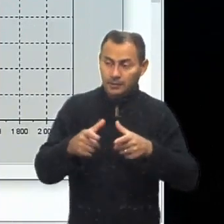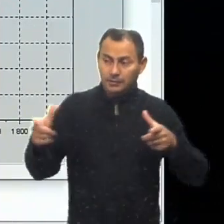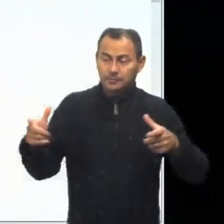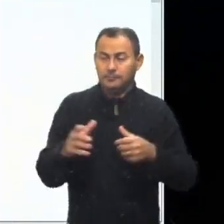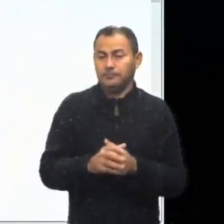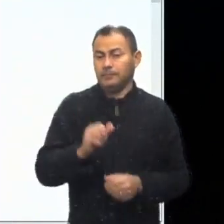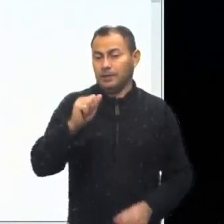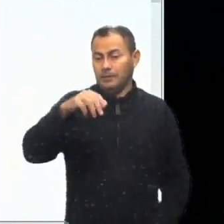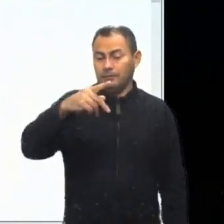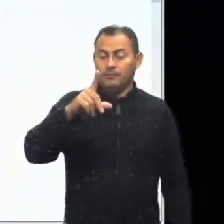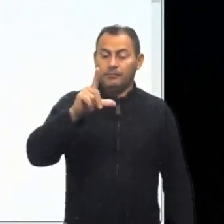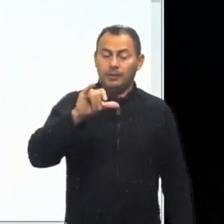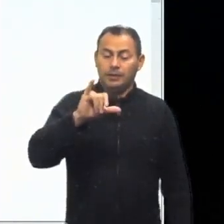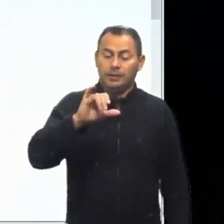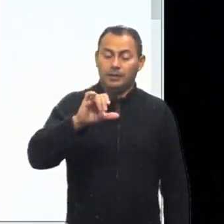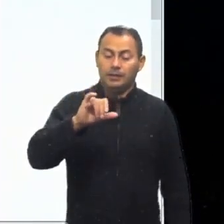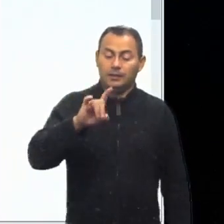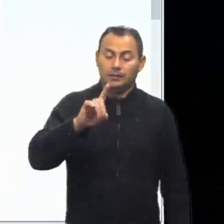amplitude.